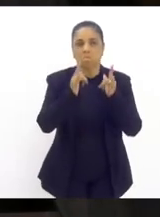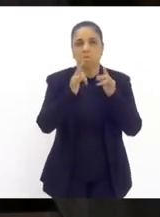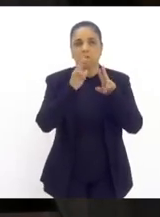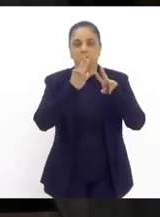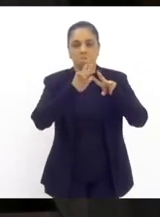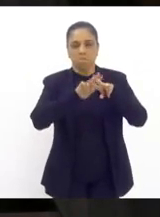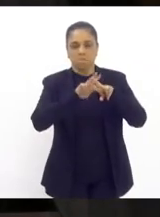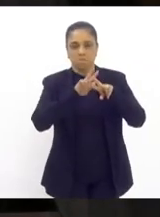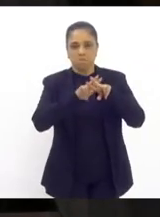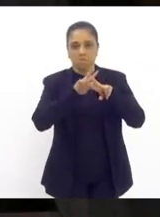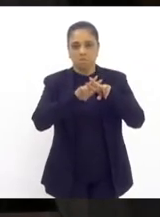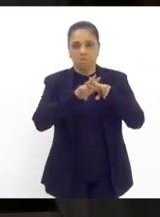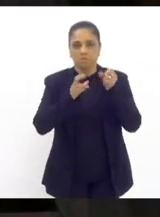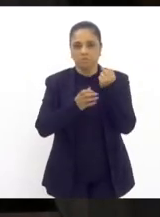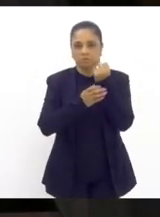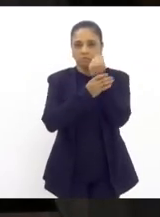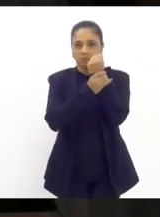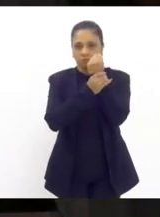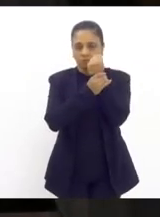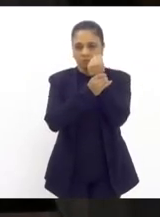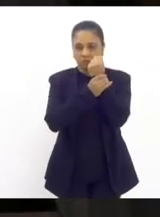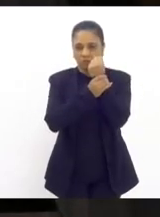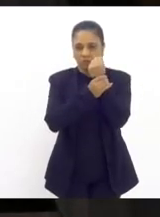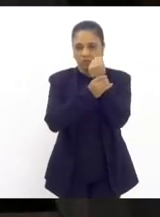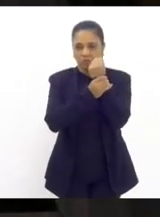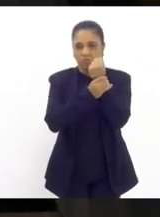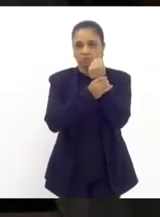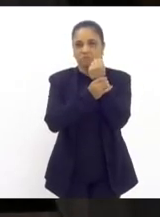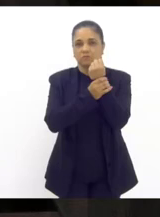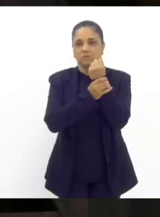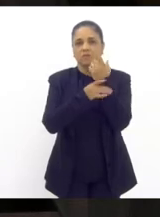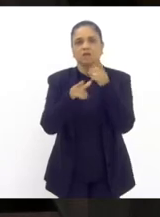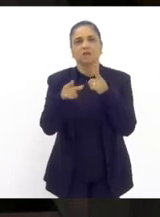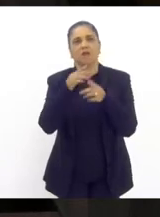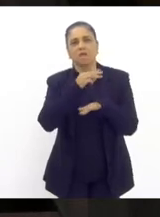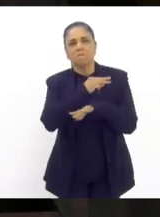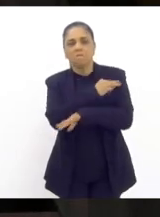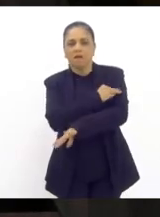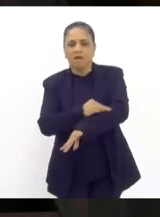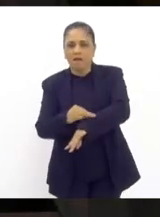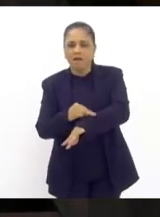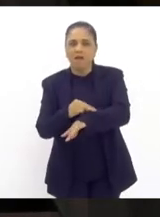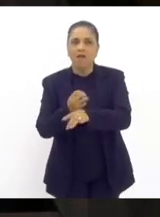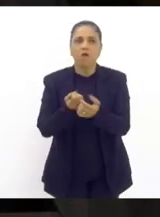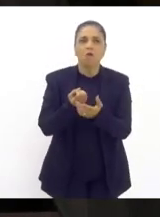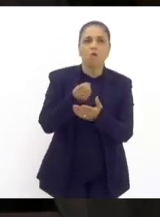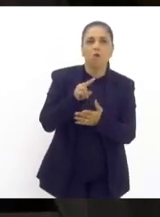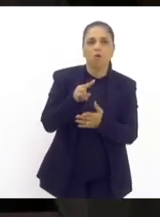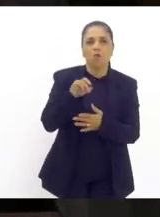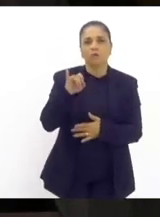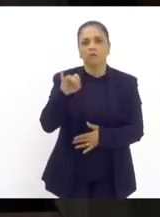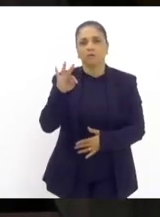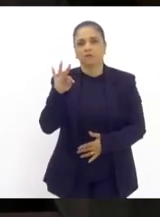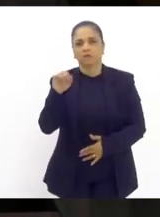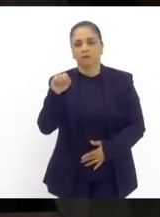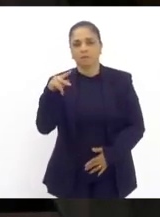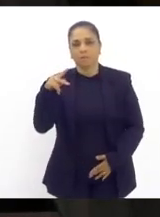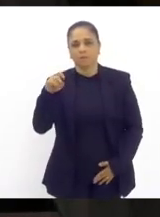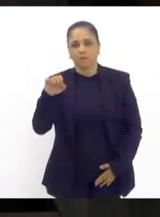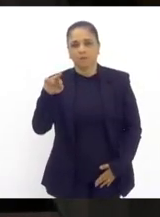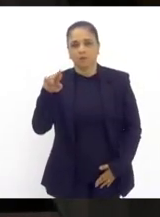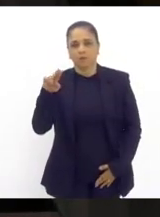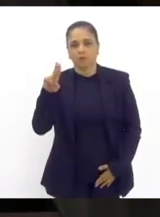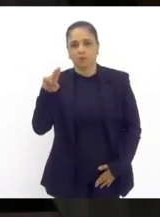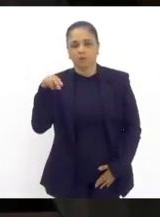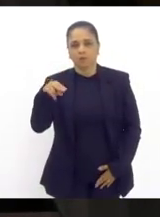no estado do Rio e que esse presente talvez fosse construído em Macaé ou Itaperuna e me